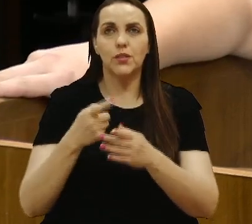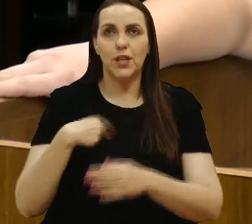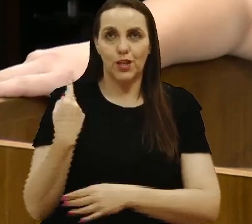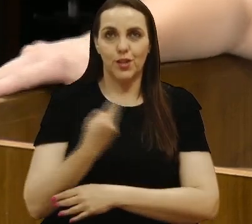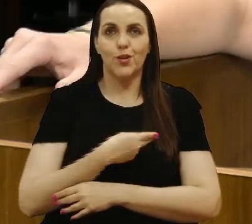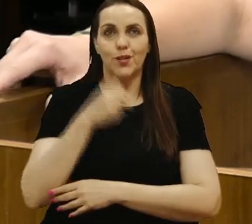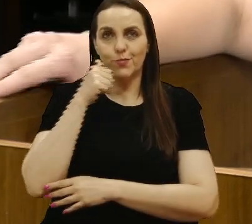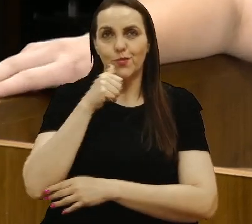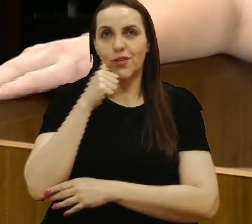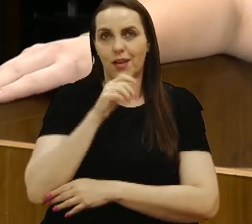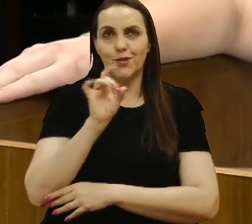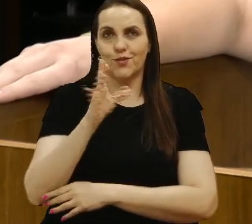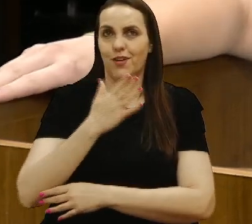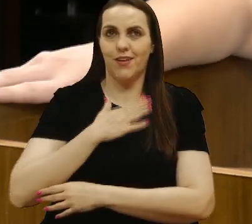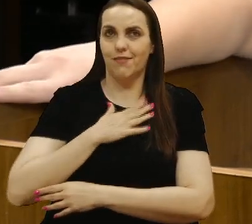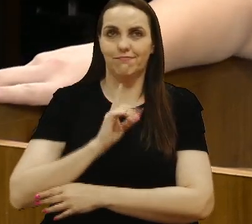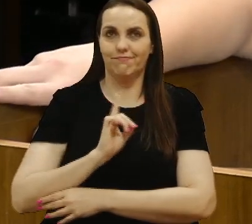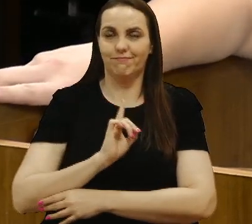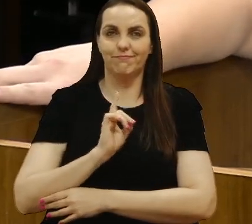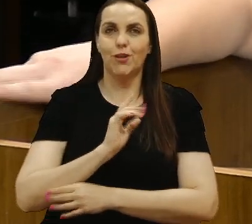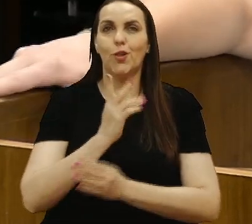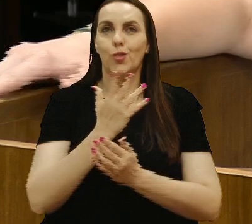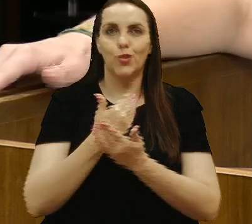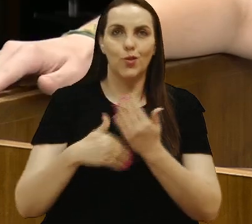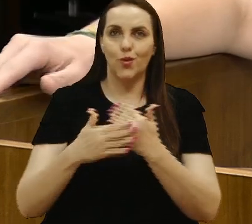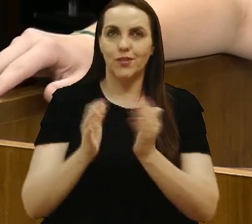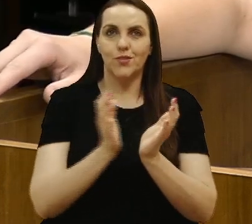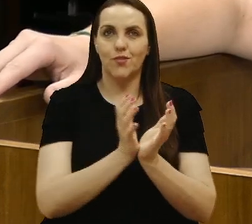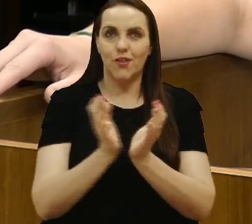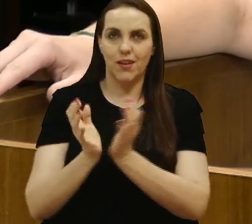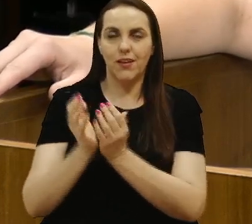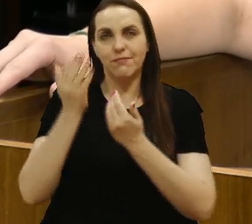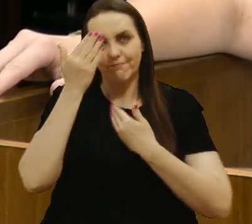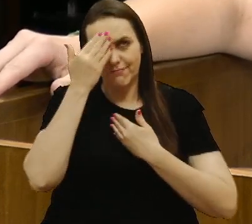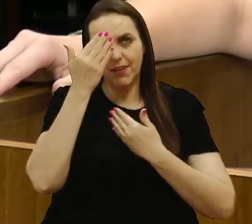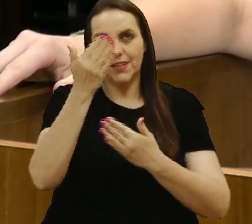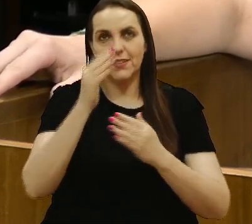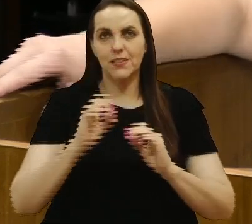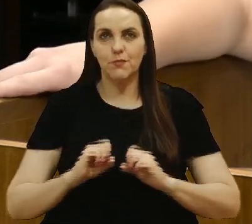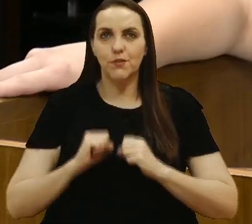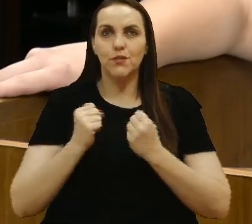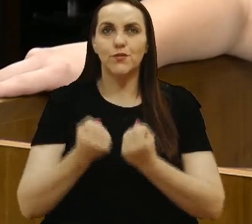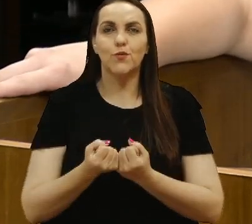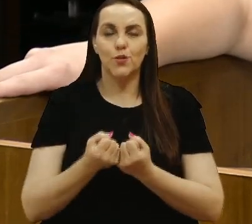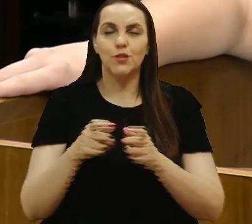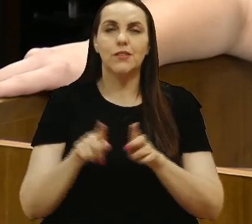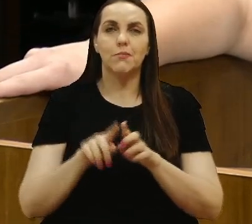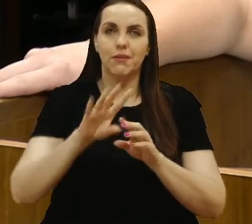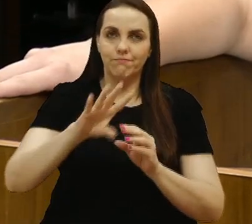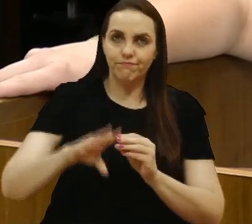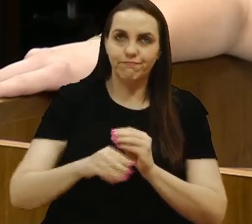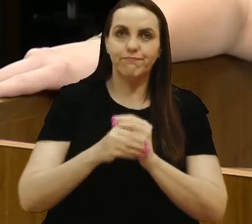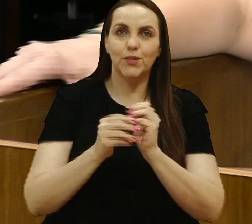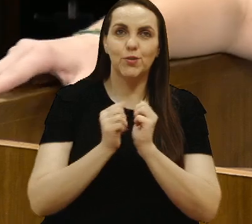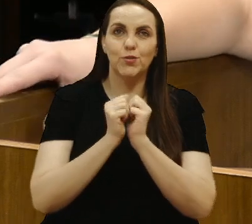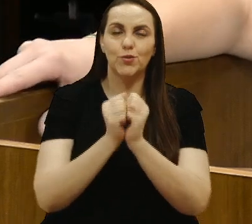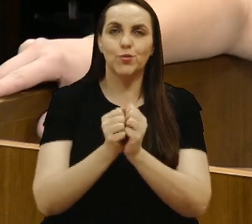não apenas eu, mas todas as outras colegas agradecemos pelo empenho do senhor, e quero me somar, né, estar junto na